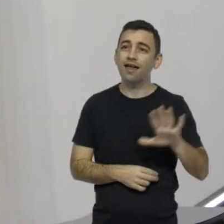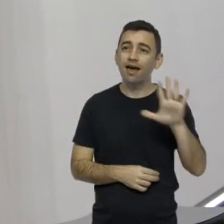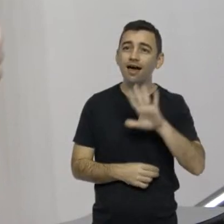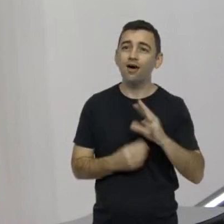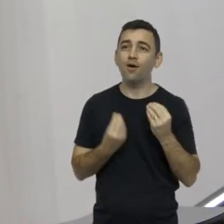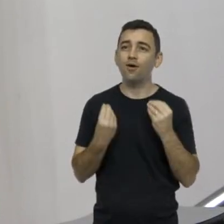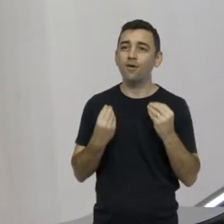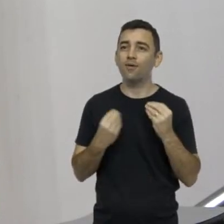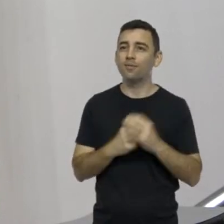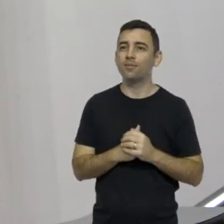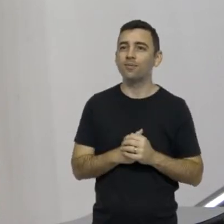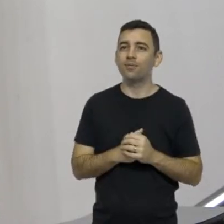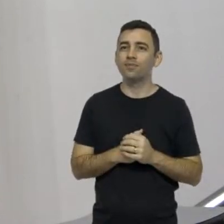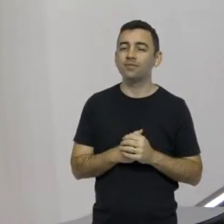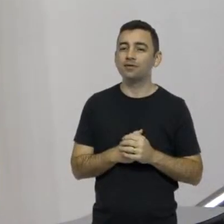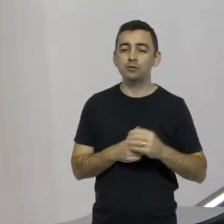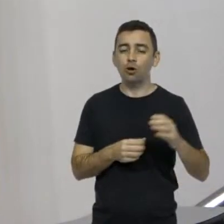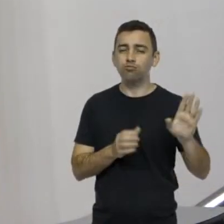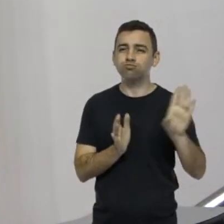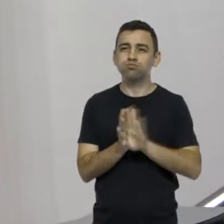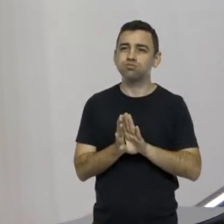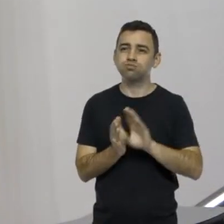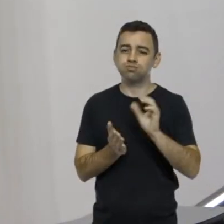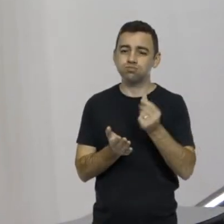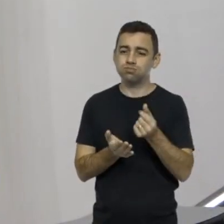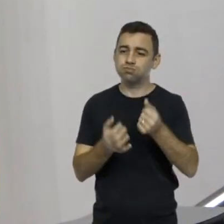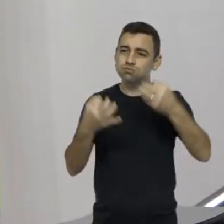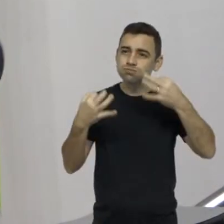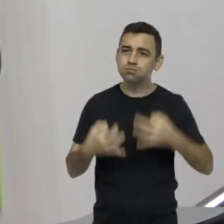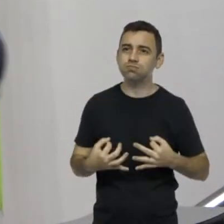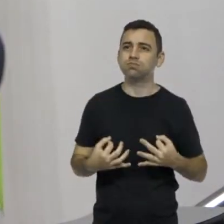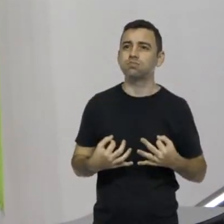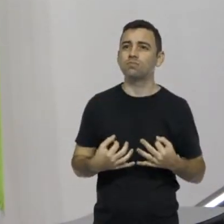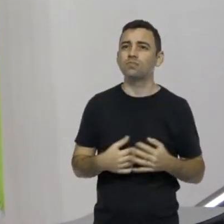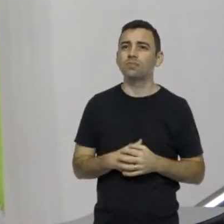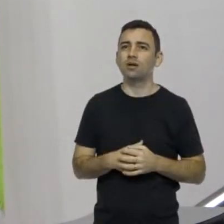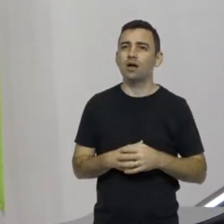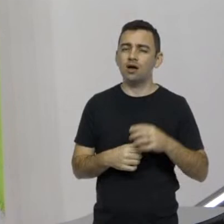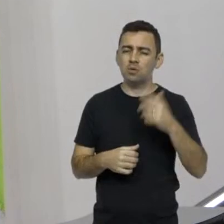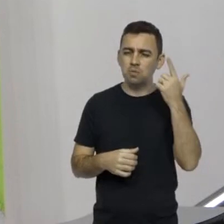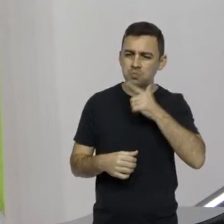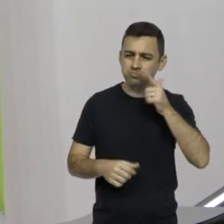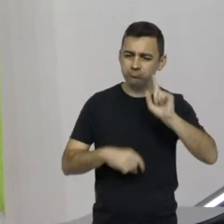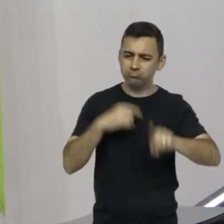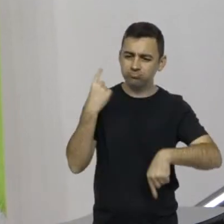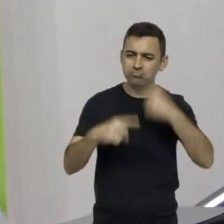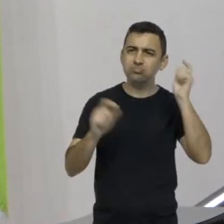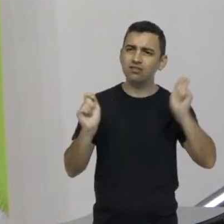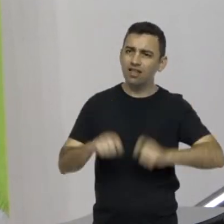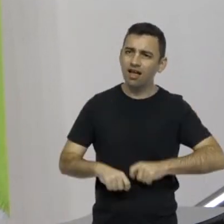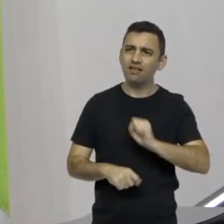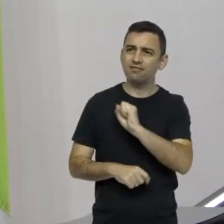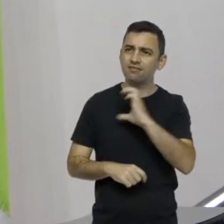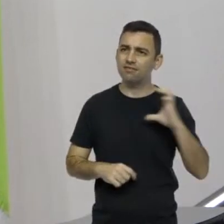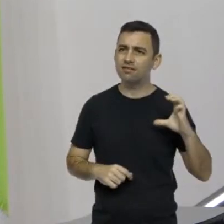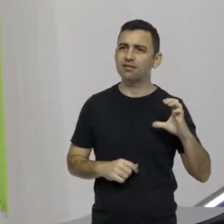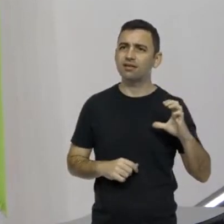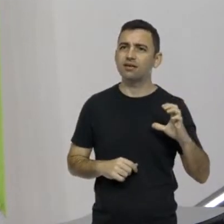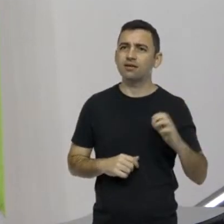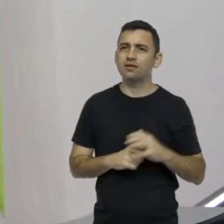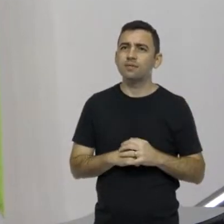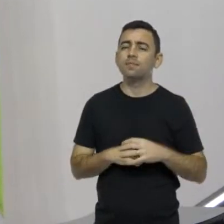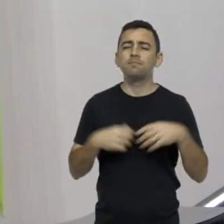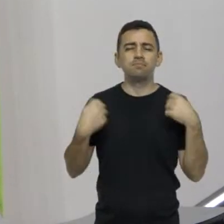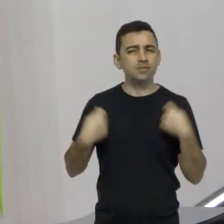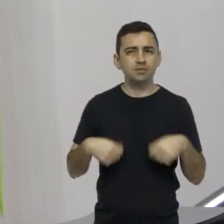os recursos necessários para fazer de Santa Catarina o grande potencial que pode ser. A gente